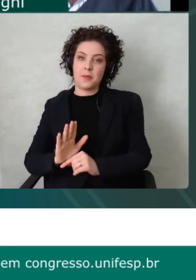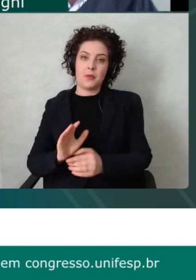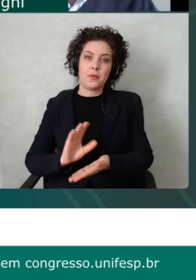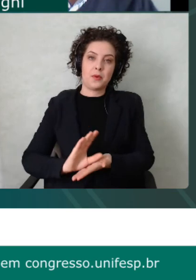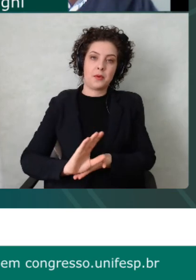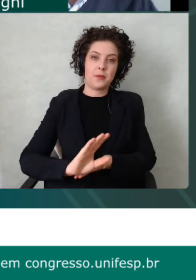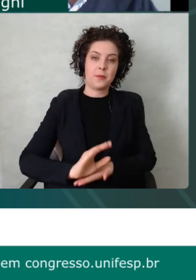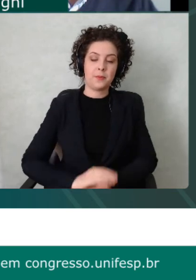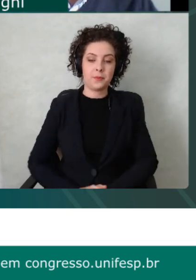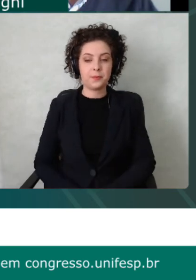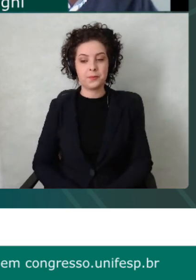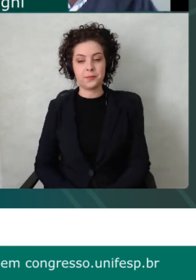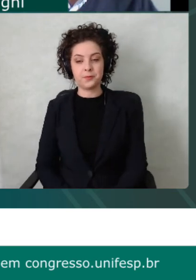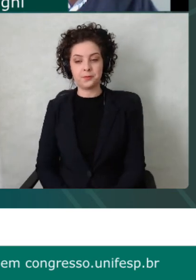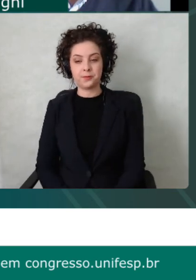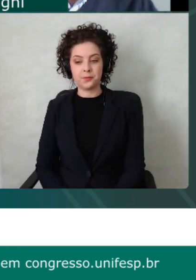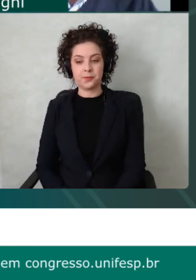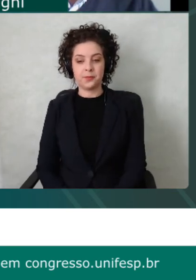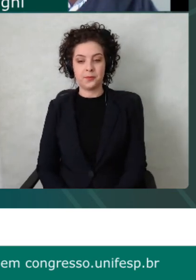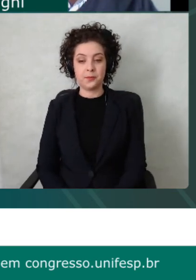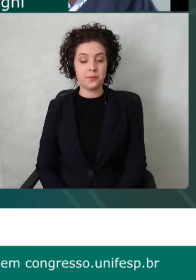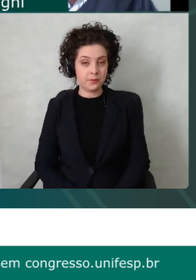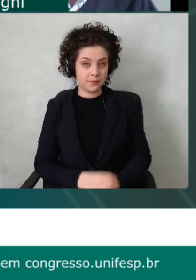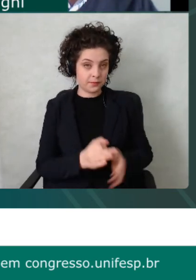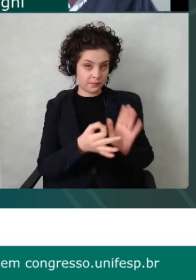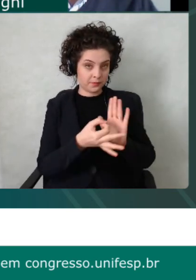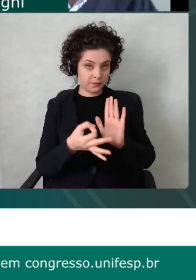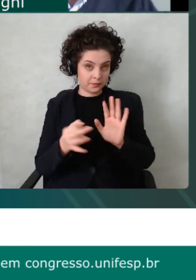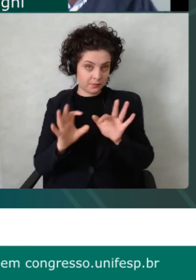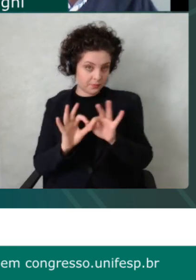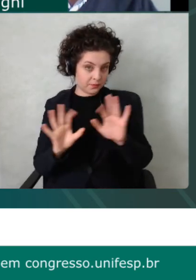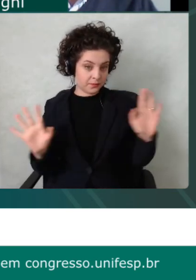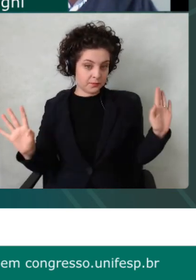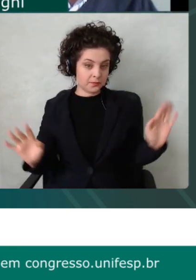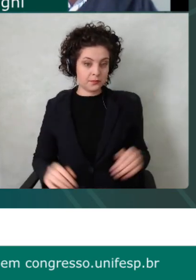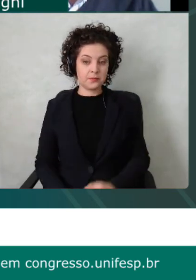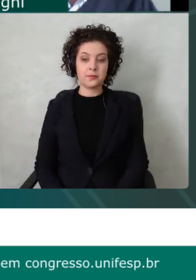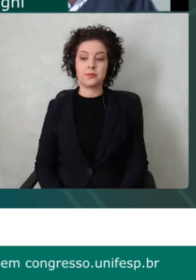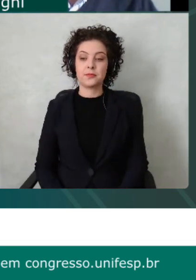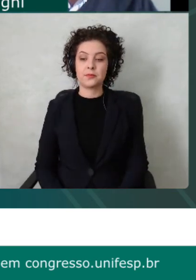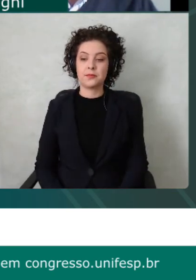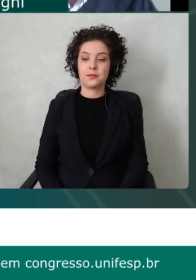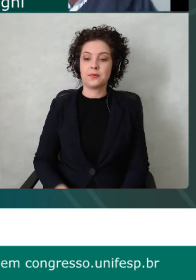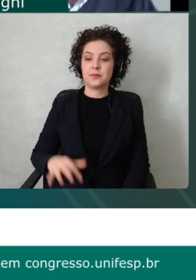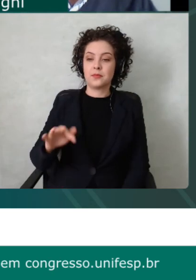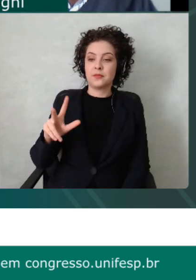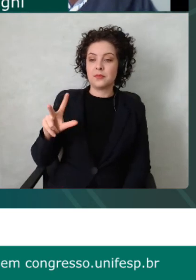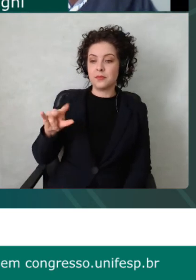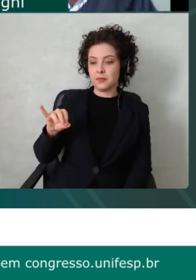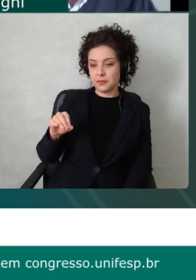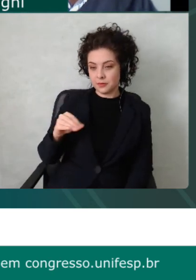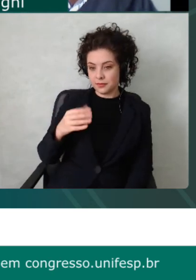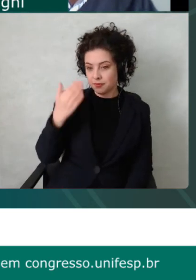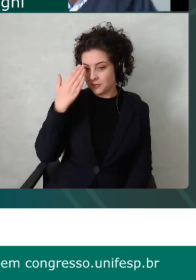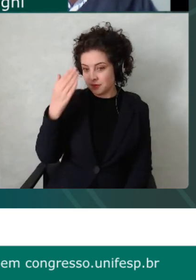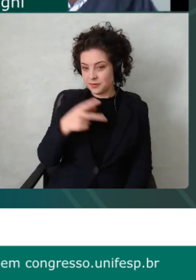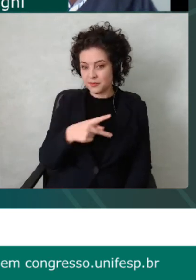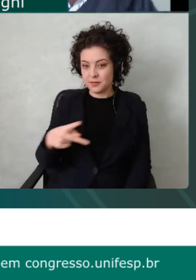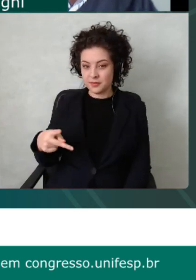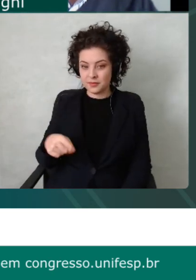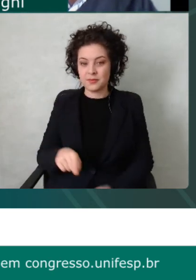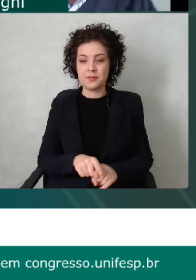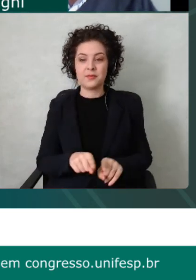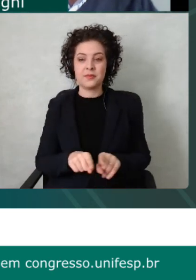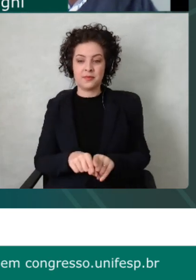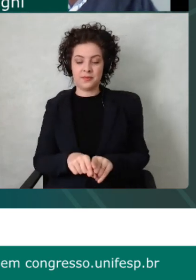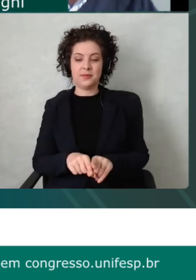Obrigado. Se alguém quiser dar opinião sobre isso também, fica à vontade. O Flávio, primeiro agradecer, você está aqui, professor também da